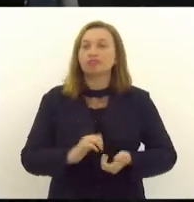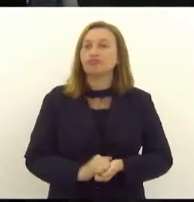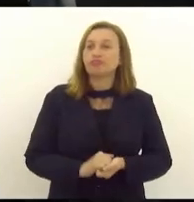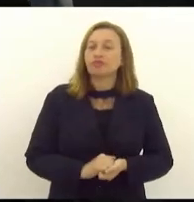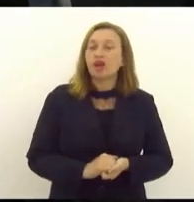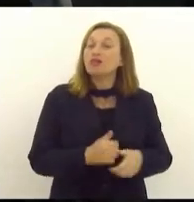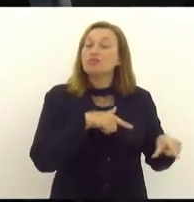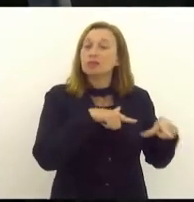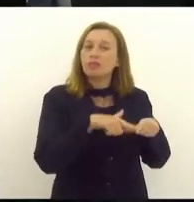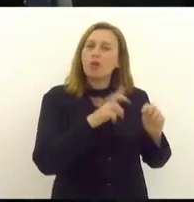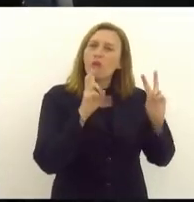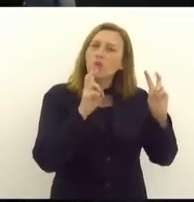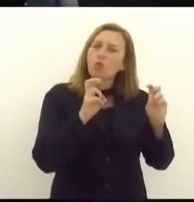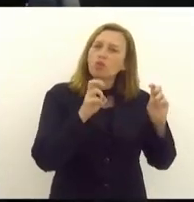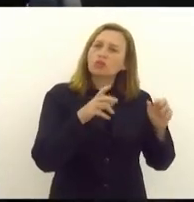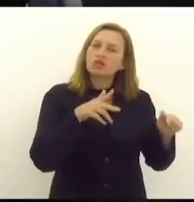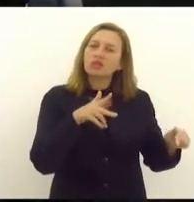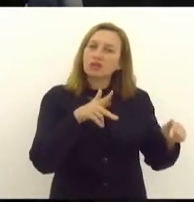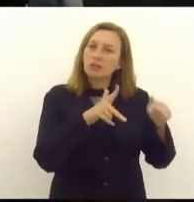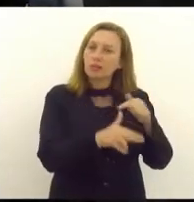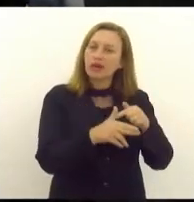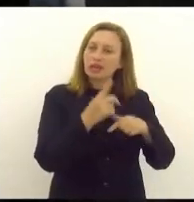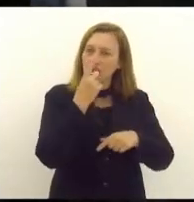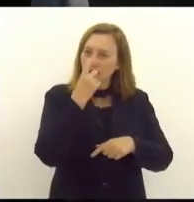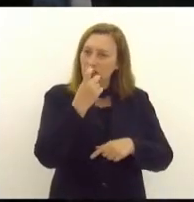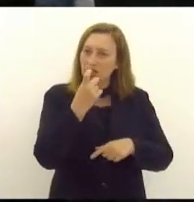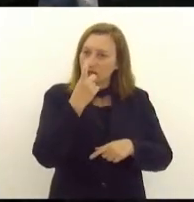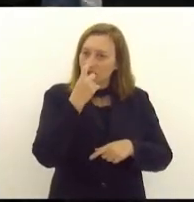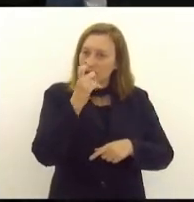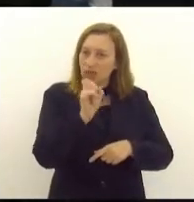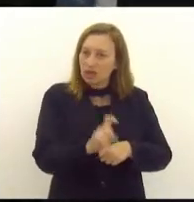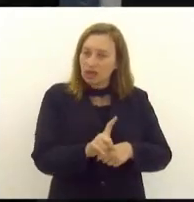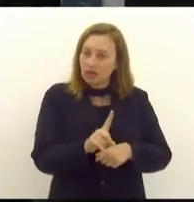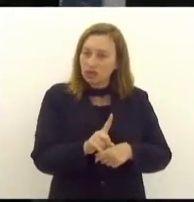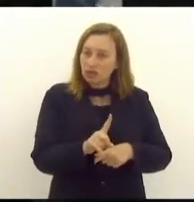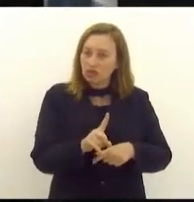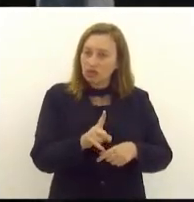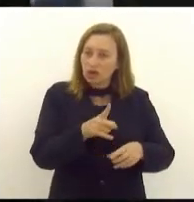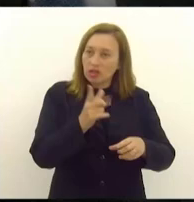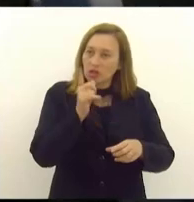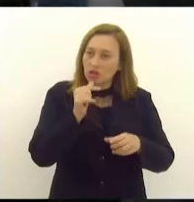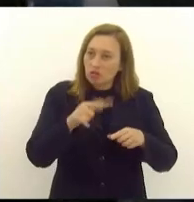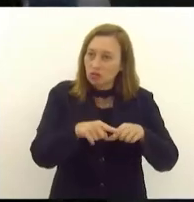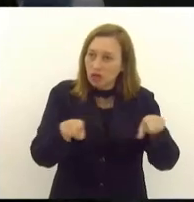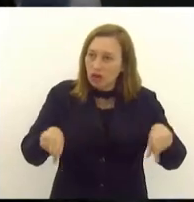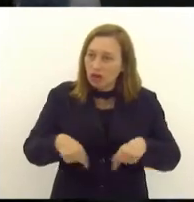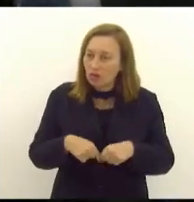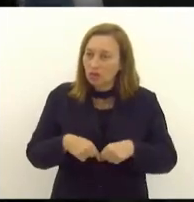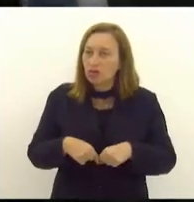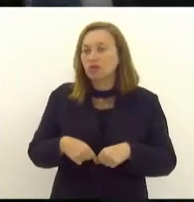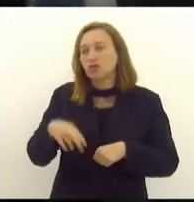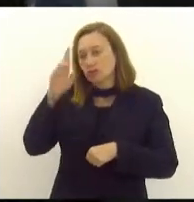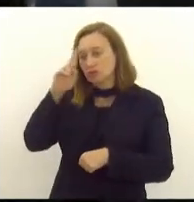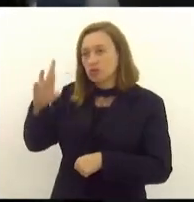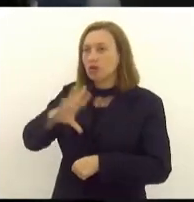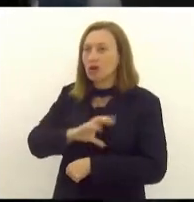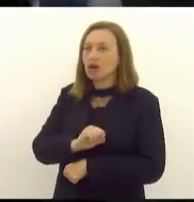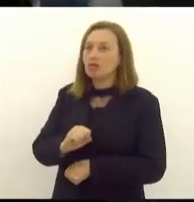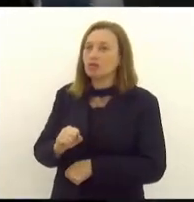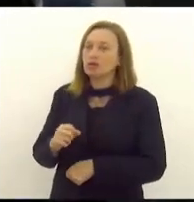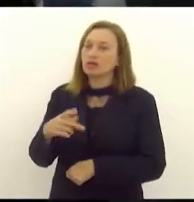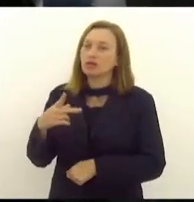situações que impeçam lixo em torno da lagoa que vossa excelência tanto ama lá no vosso no vosso território